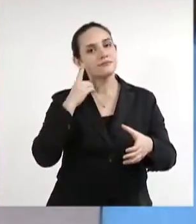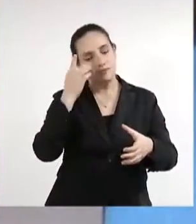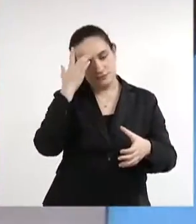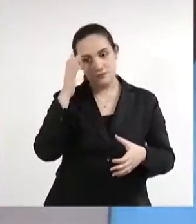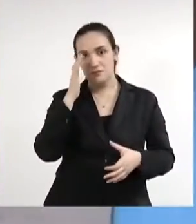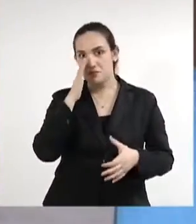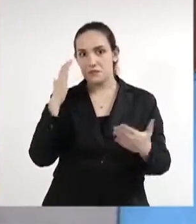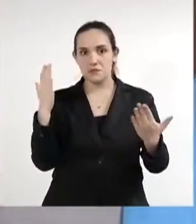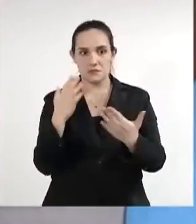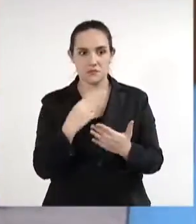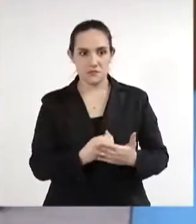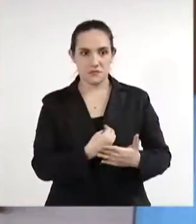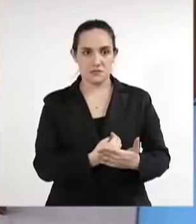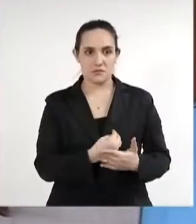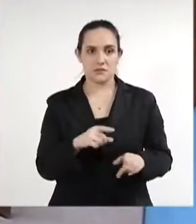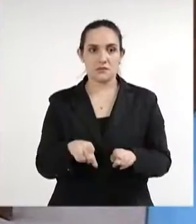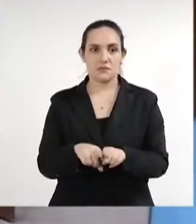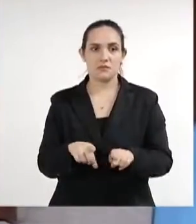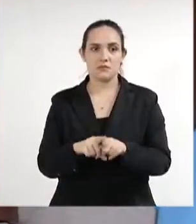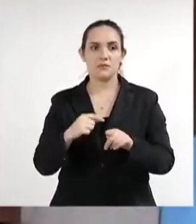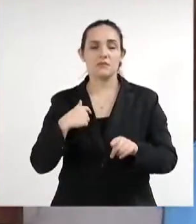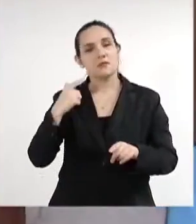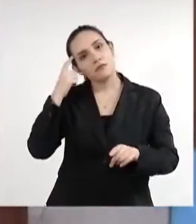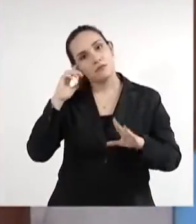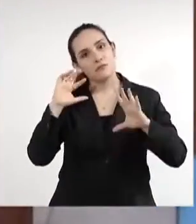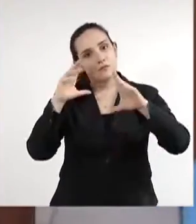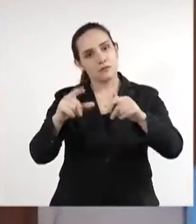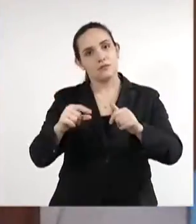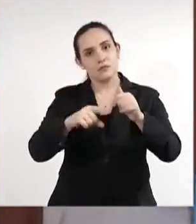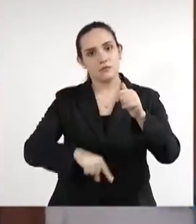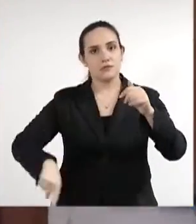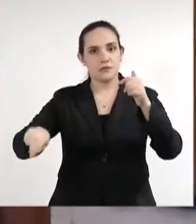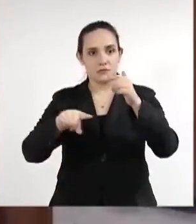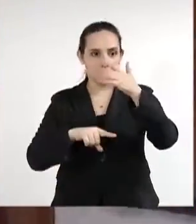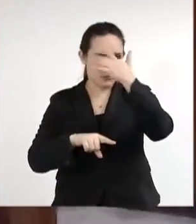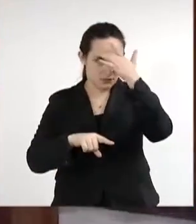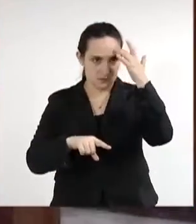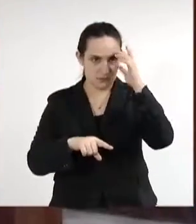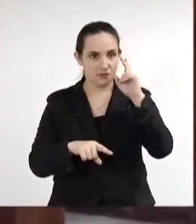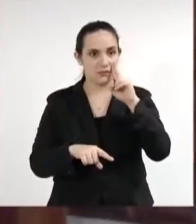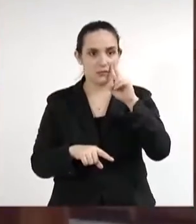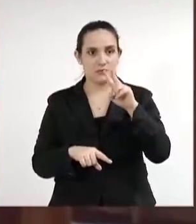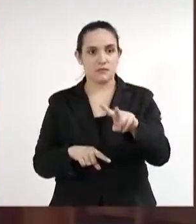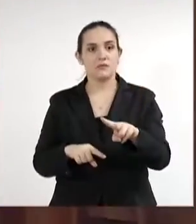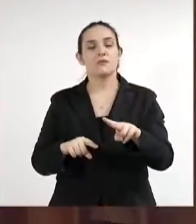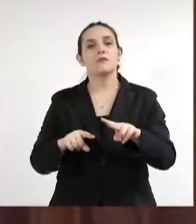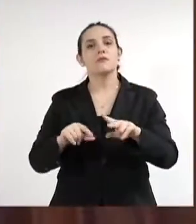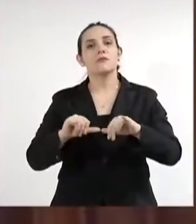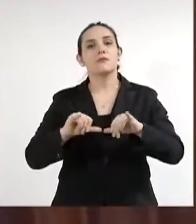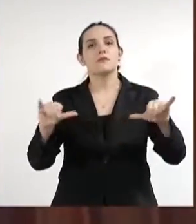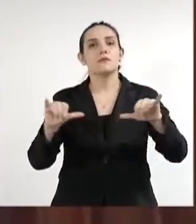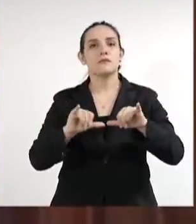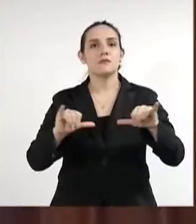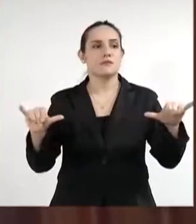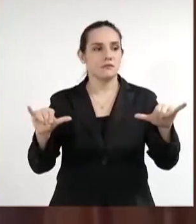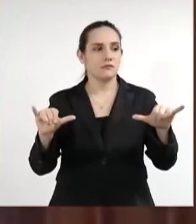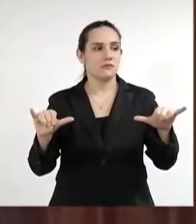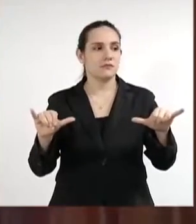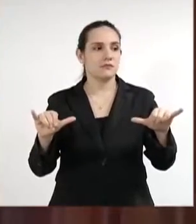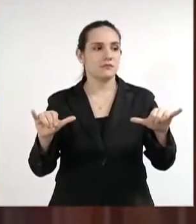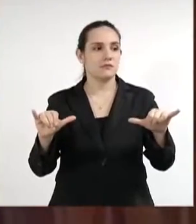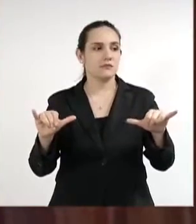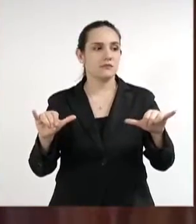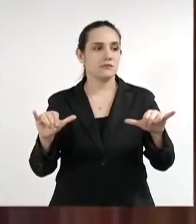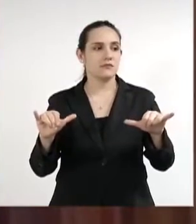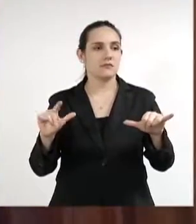presente. Bom, todo mundo deve ter visto aí na grande mídia e